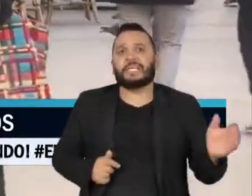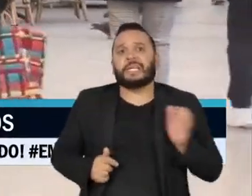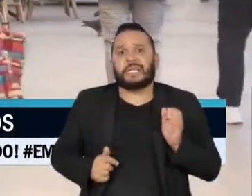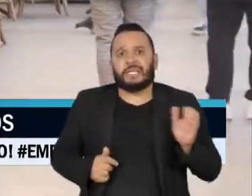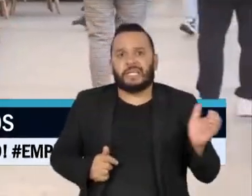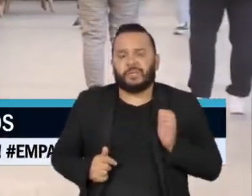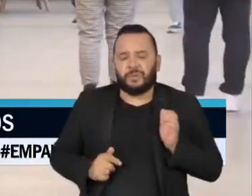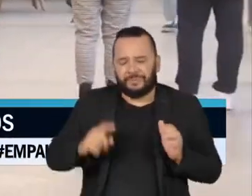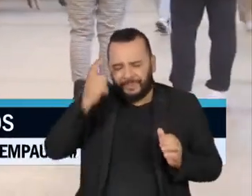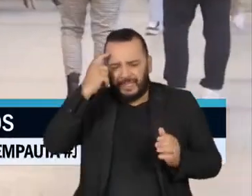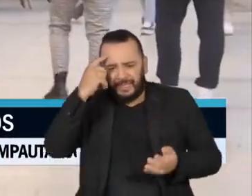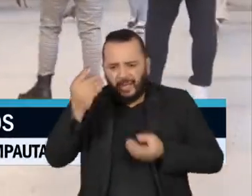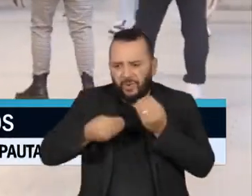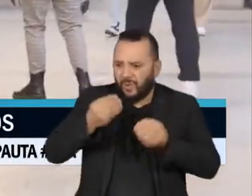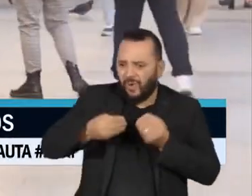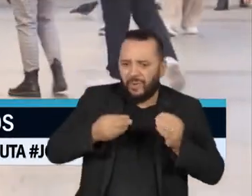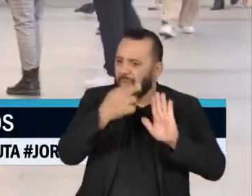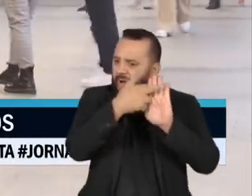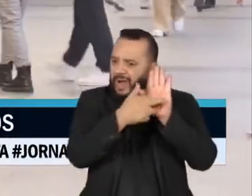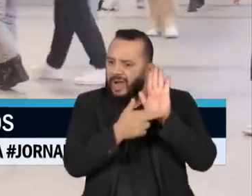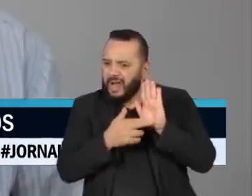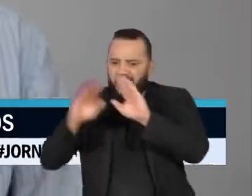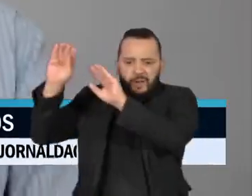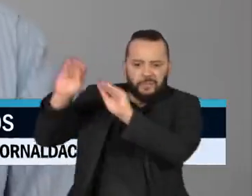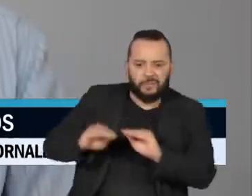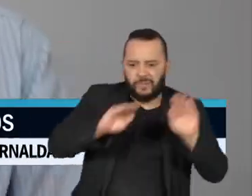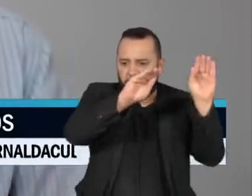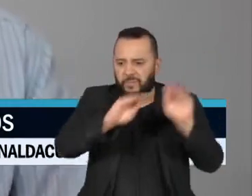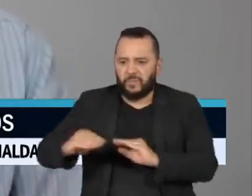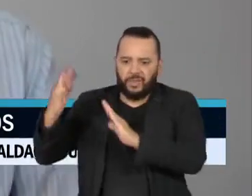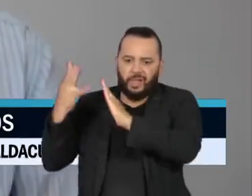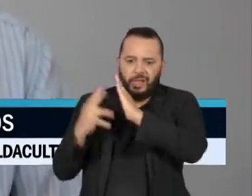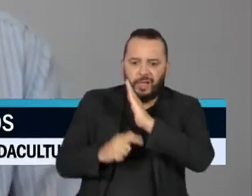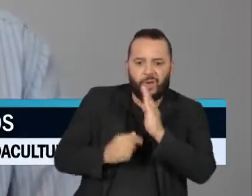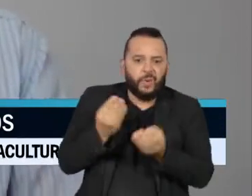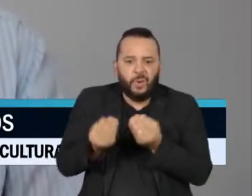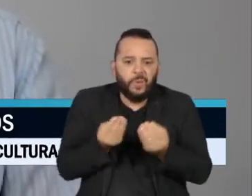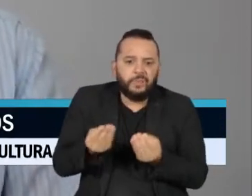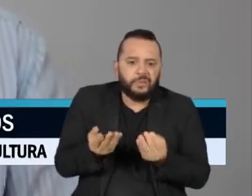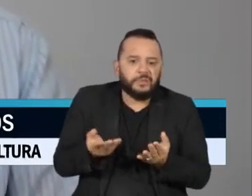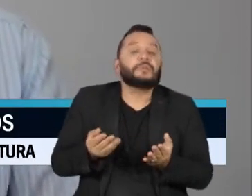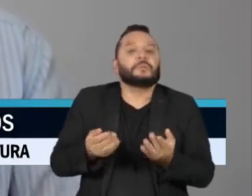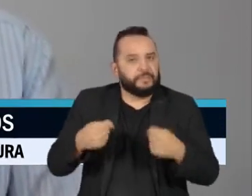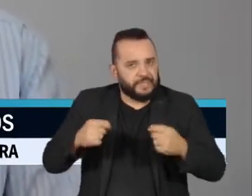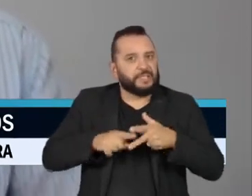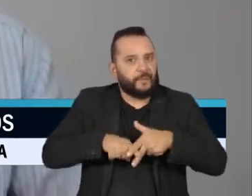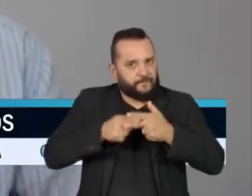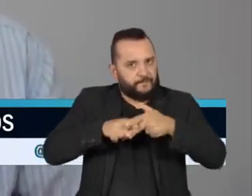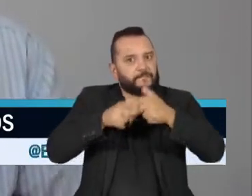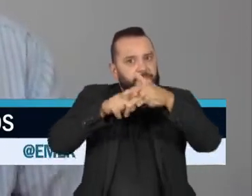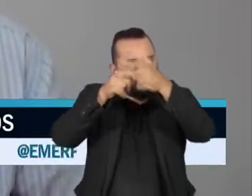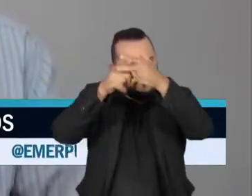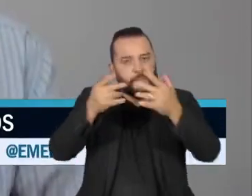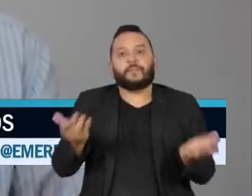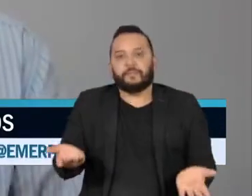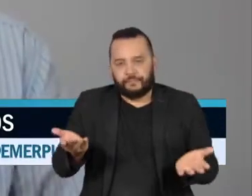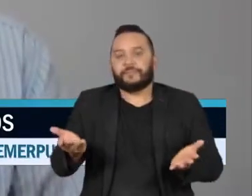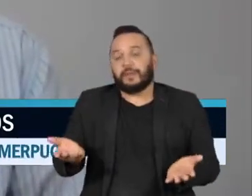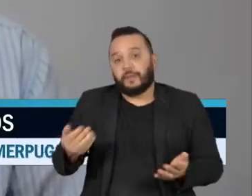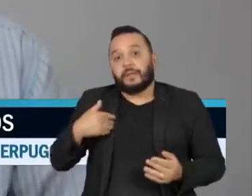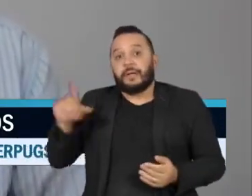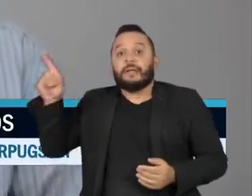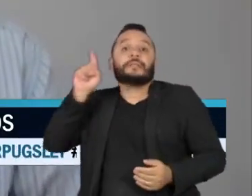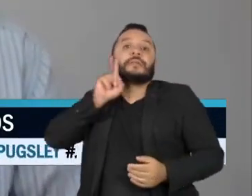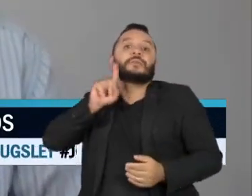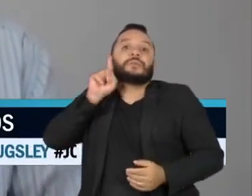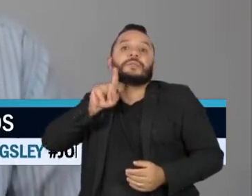a repensar as políticas migratórias. Então, para dar um exemplo, os Estados Unidos vão depender muito da chegada de imigrantes para que